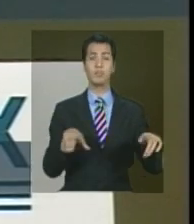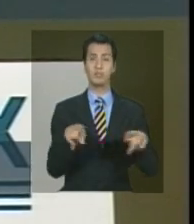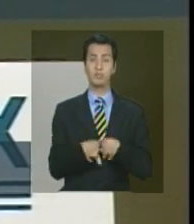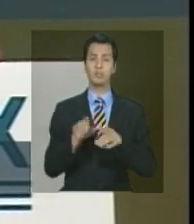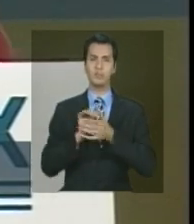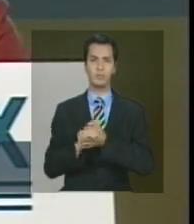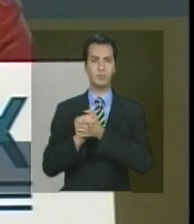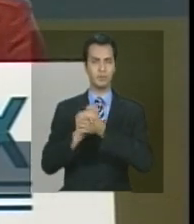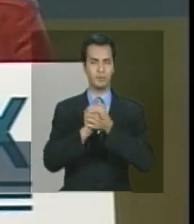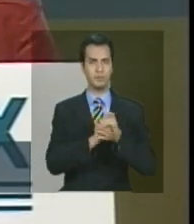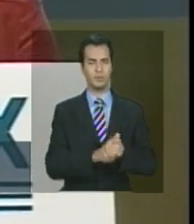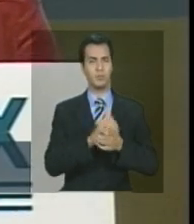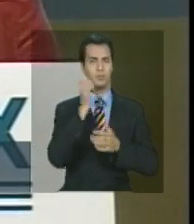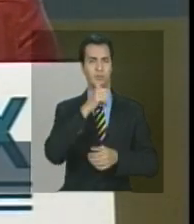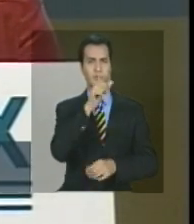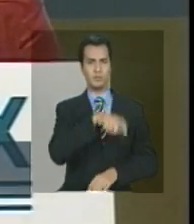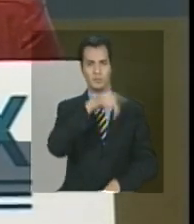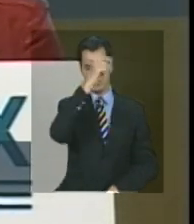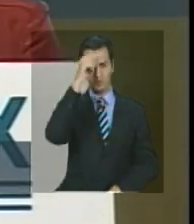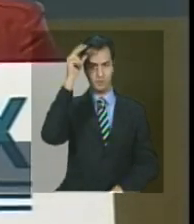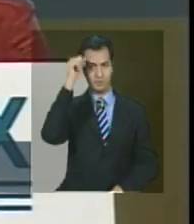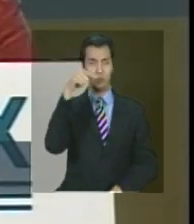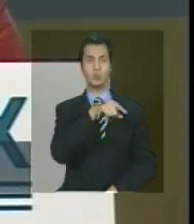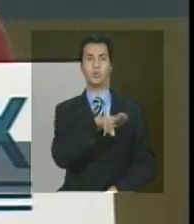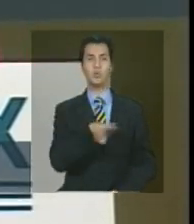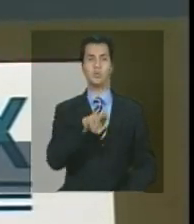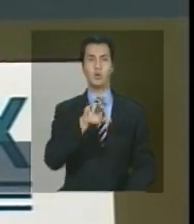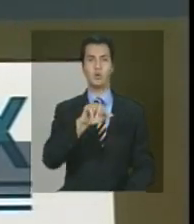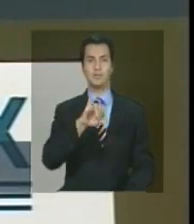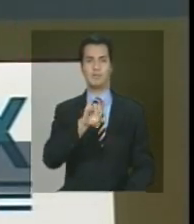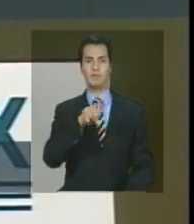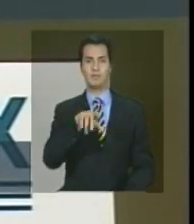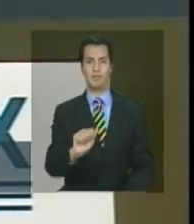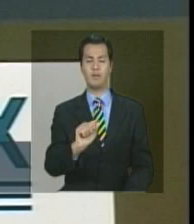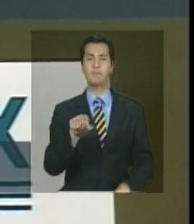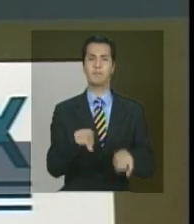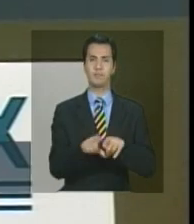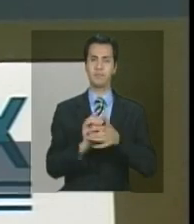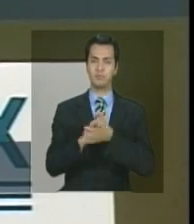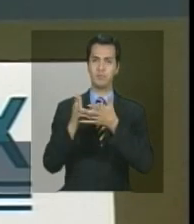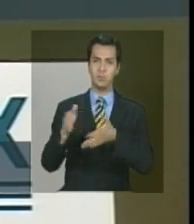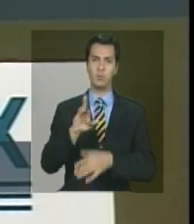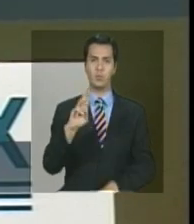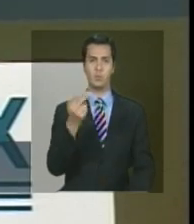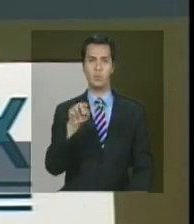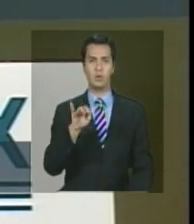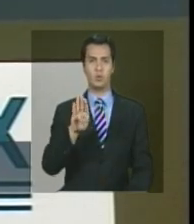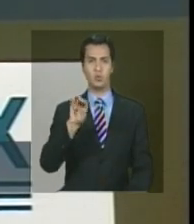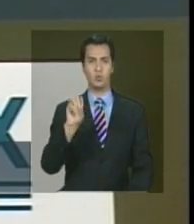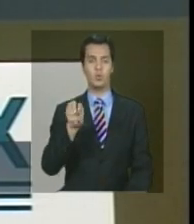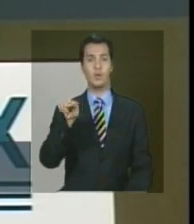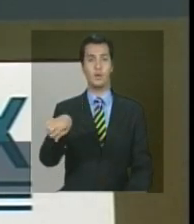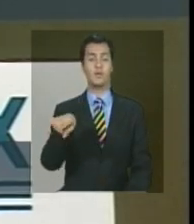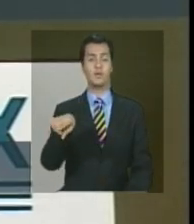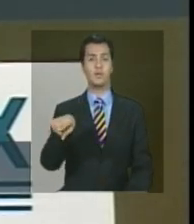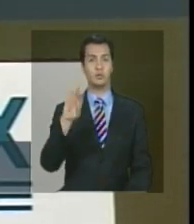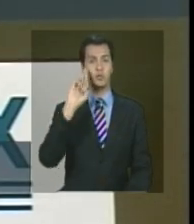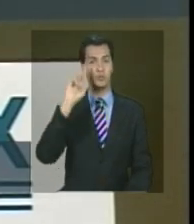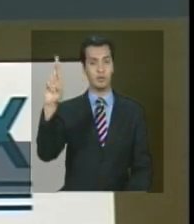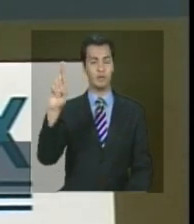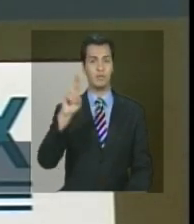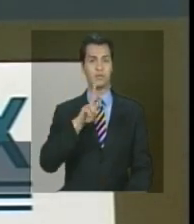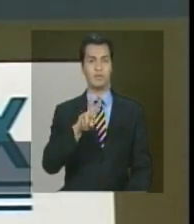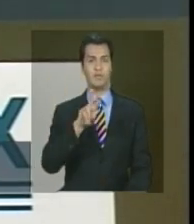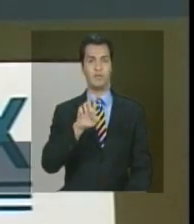cumprimentar também a prefeita Rosinha Garotinho, o senhor Humberto de Freitas, diretor executivo de logística da